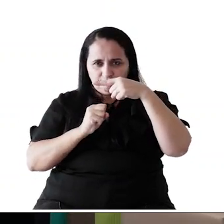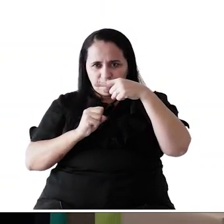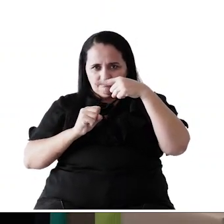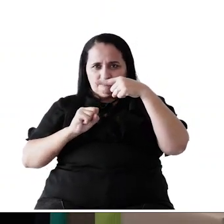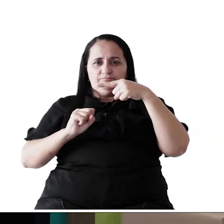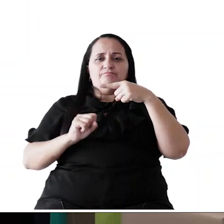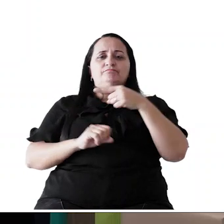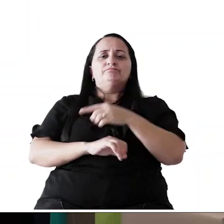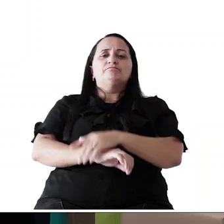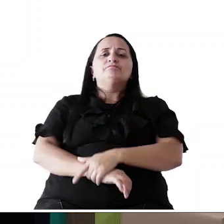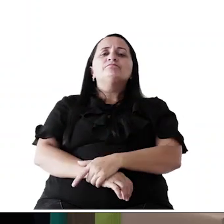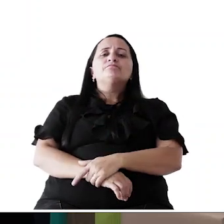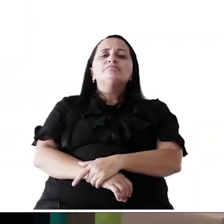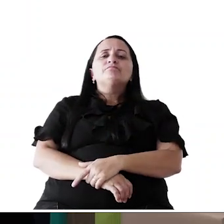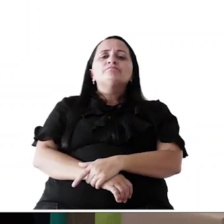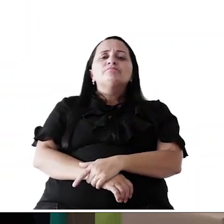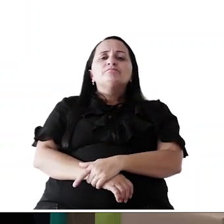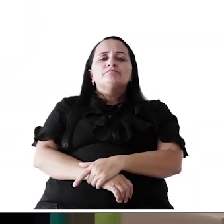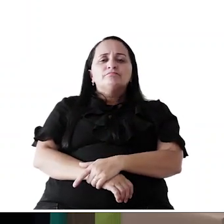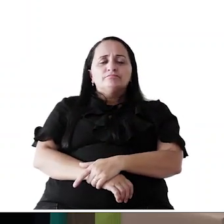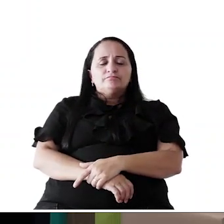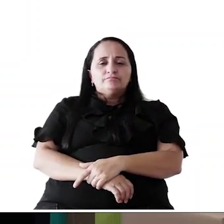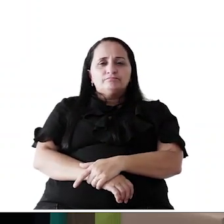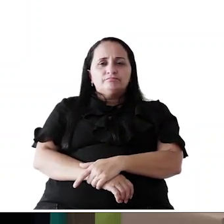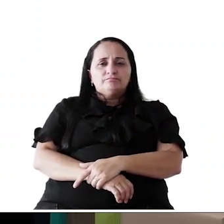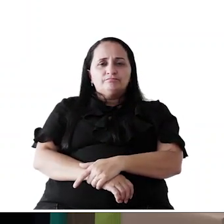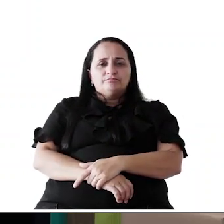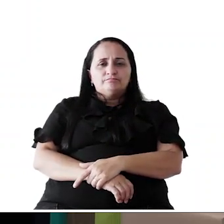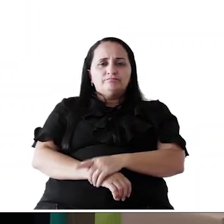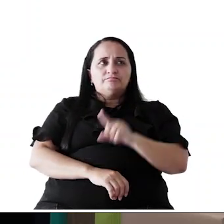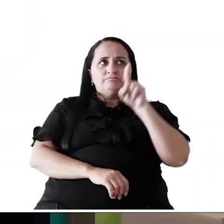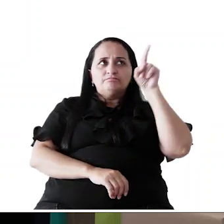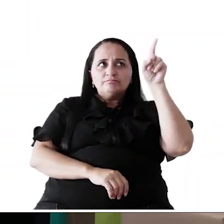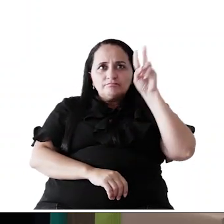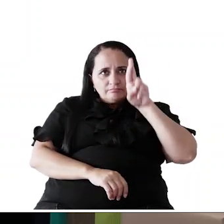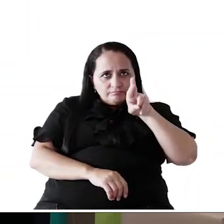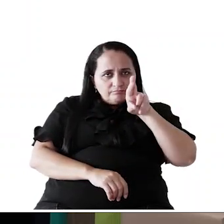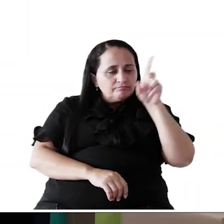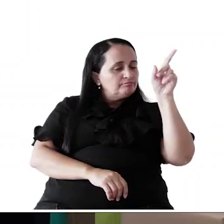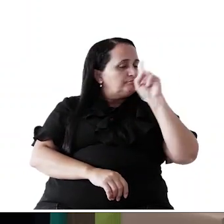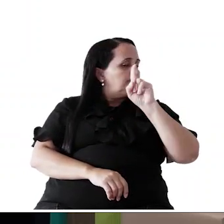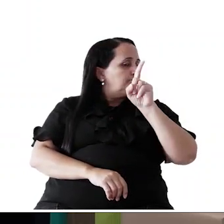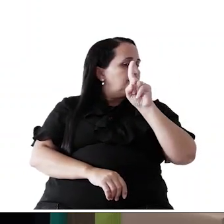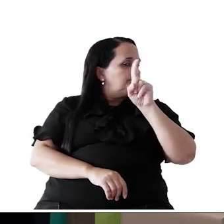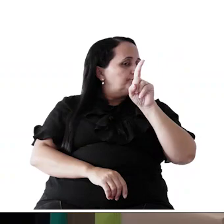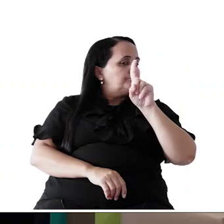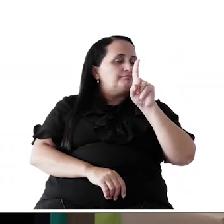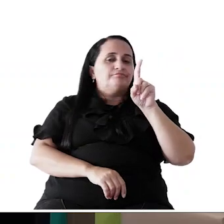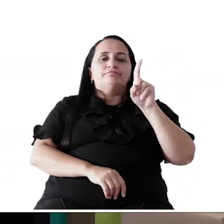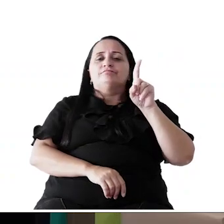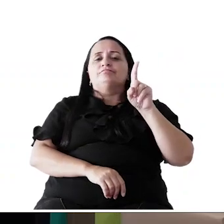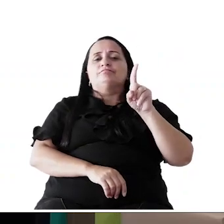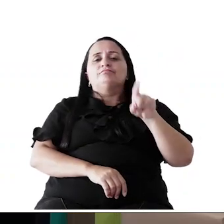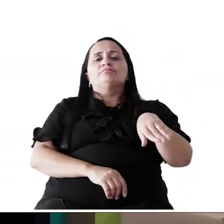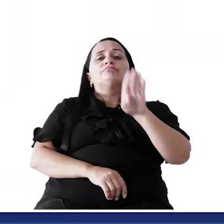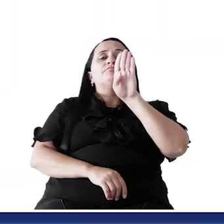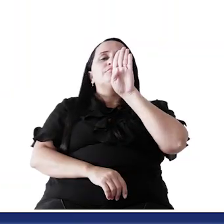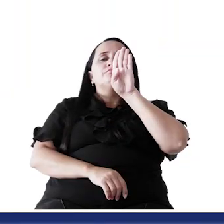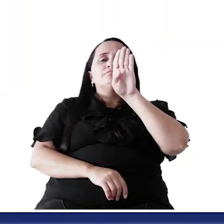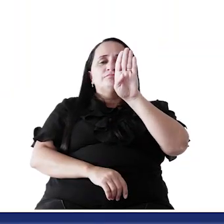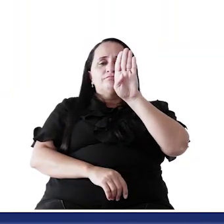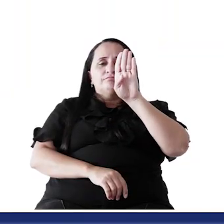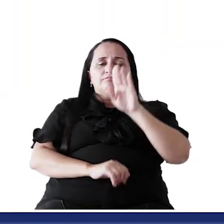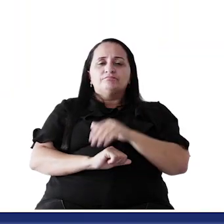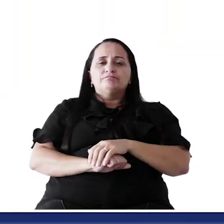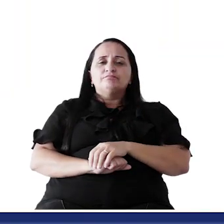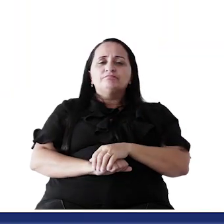Então, 5 partes de 8. É a nossa resposta? Não, muito bem.